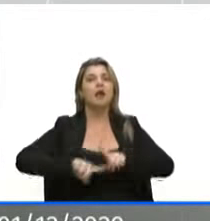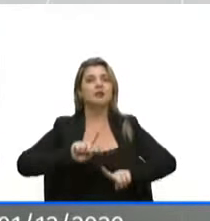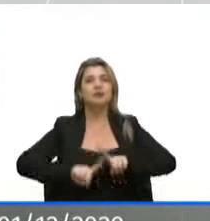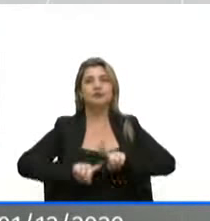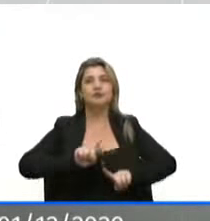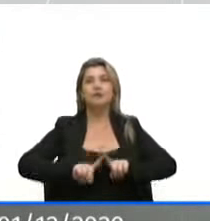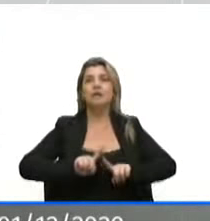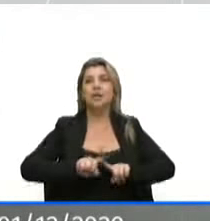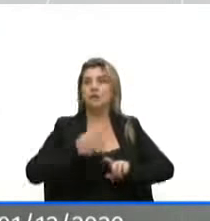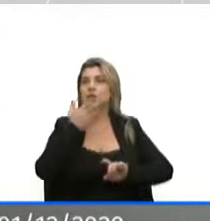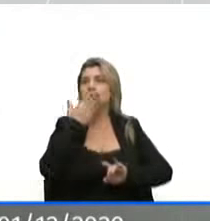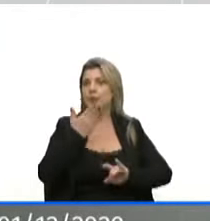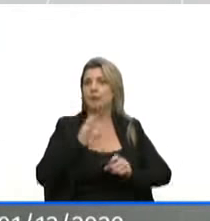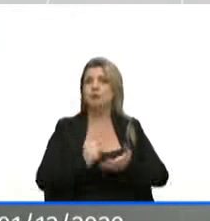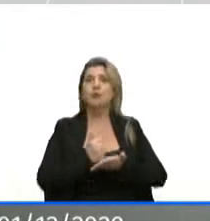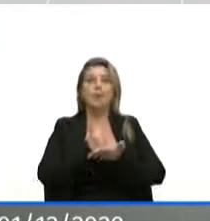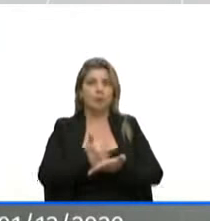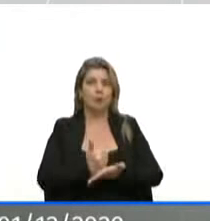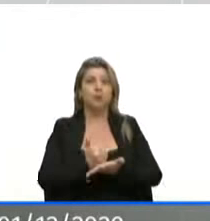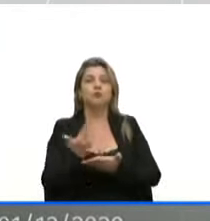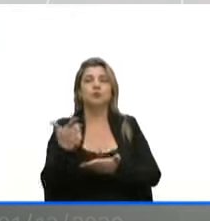dos demais colegas presentes.